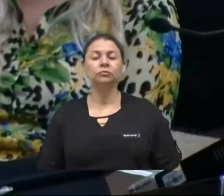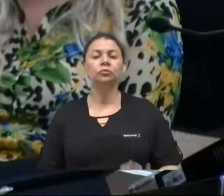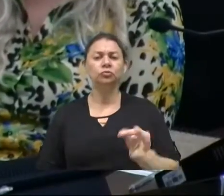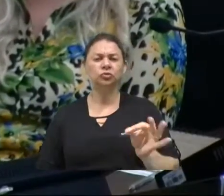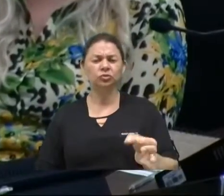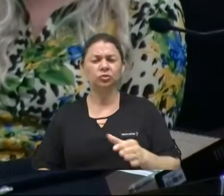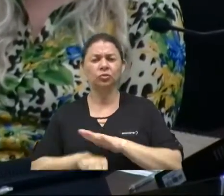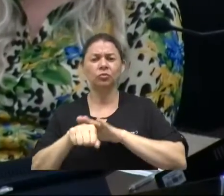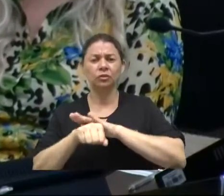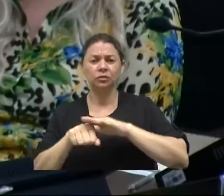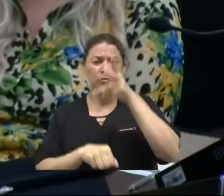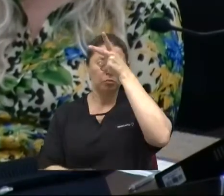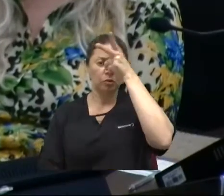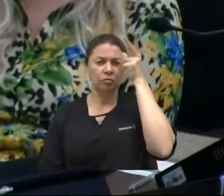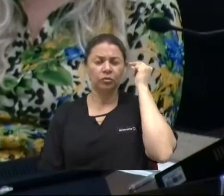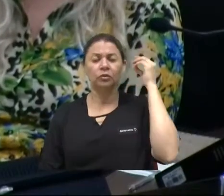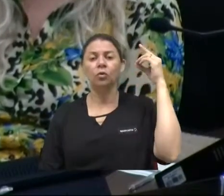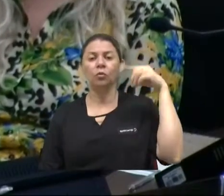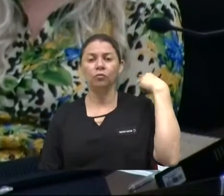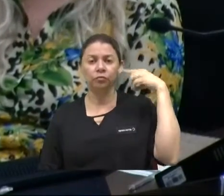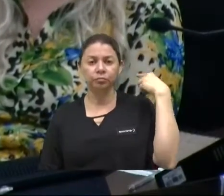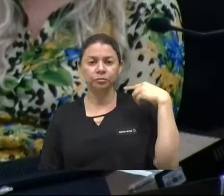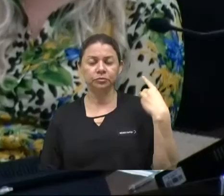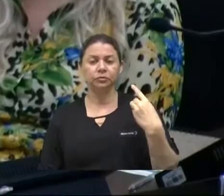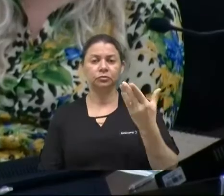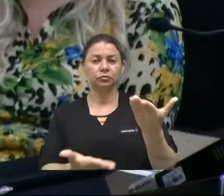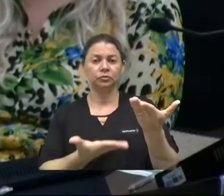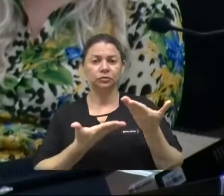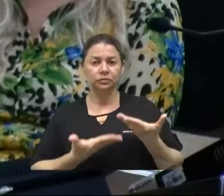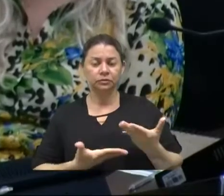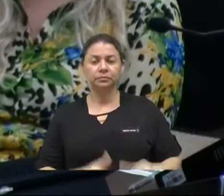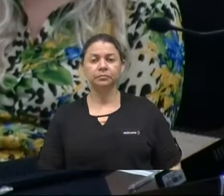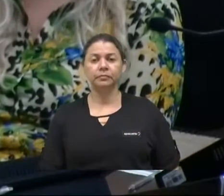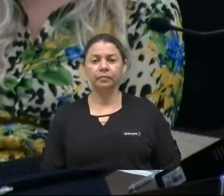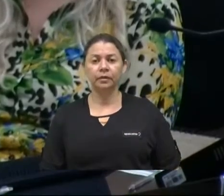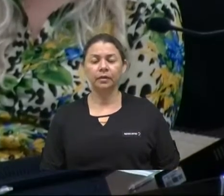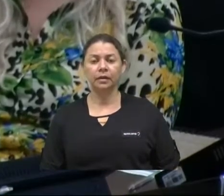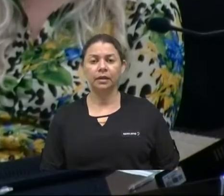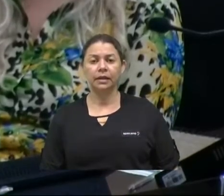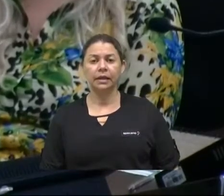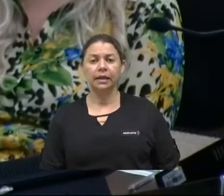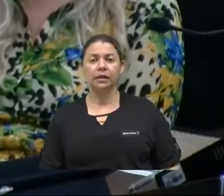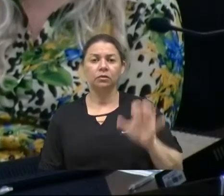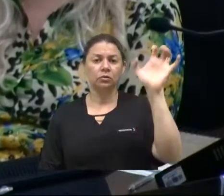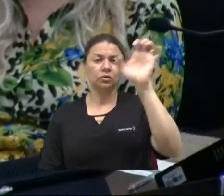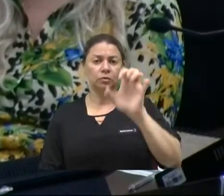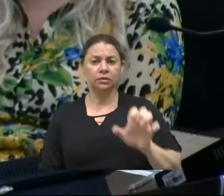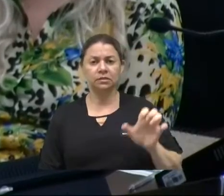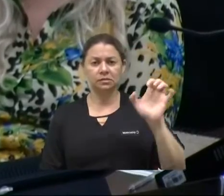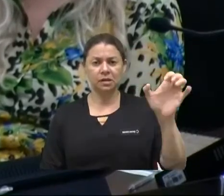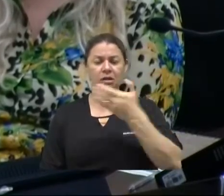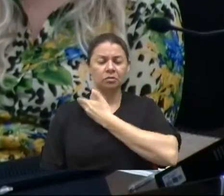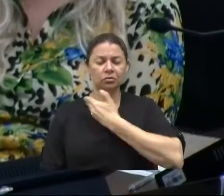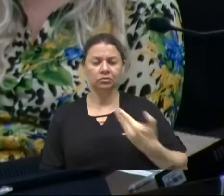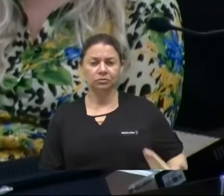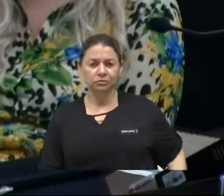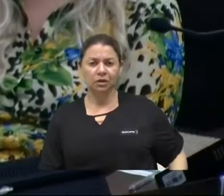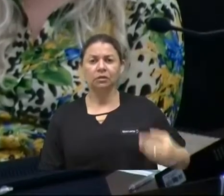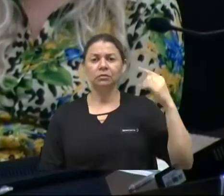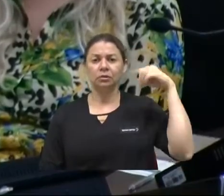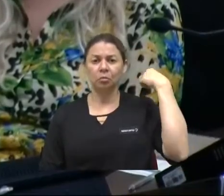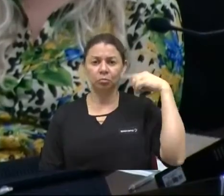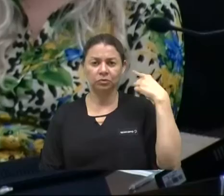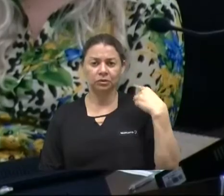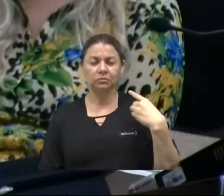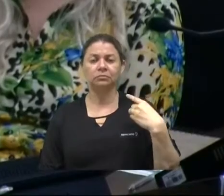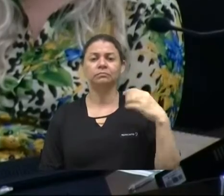deputado, o prefeito, estaremos convidando também autoridades estaduais, deputados estaduais, talvez